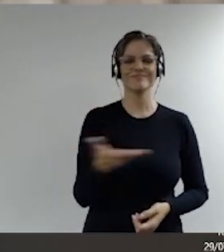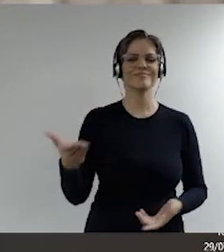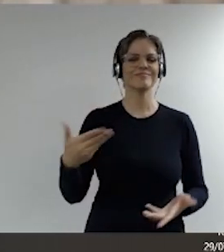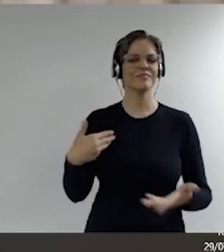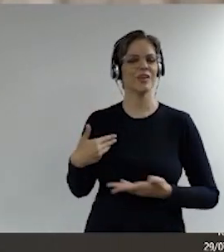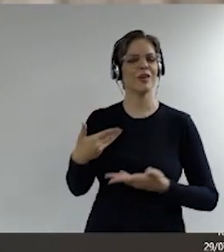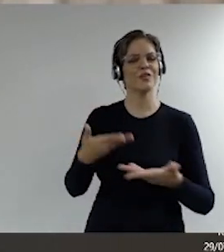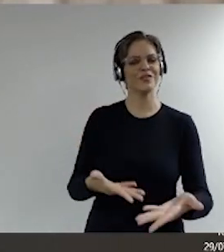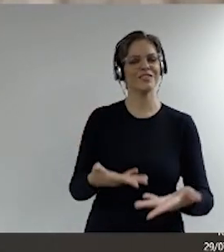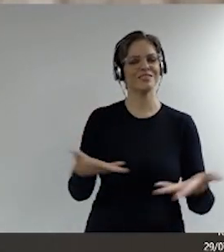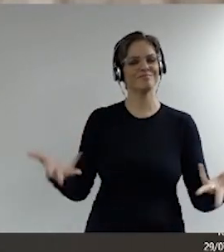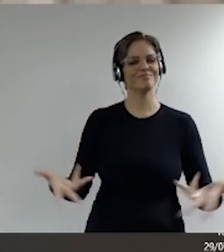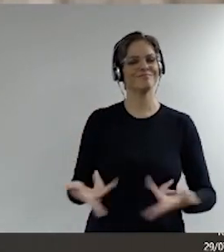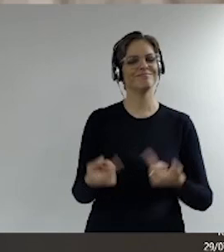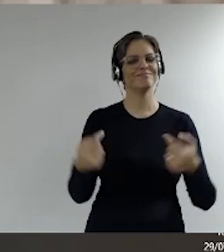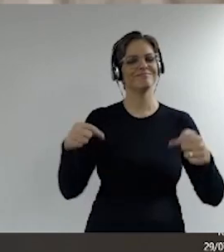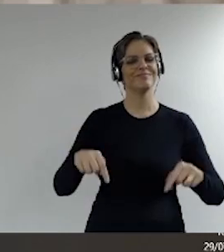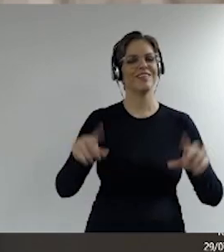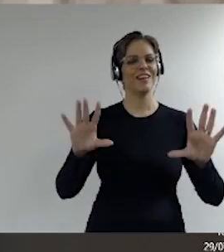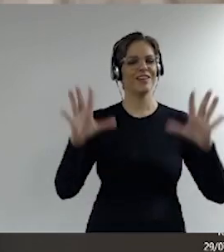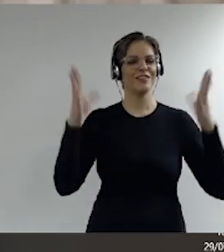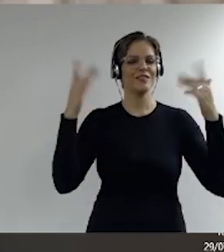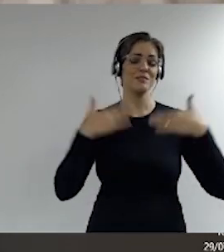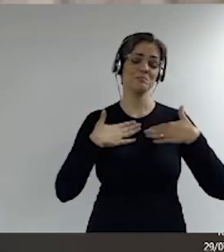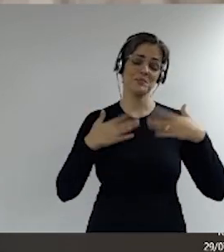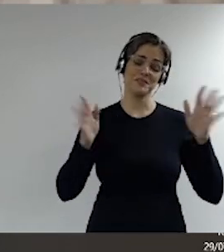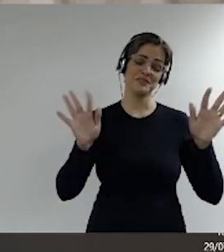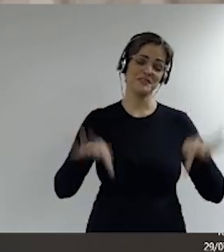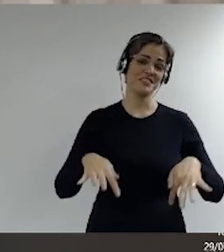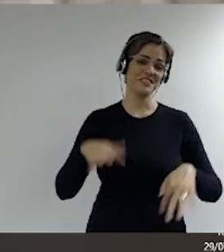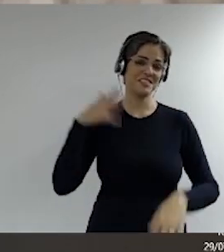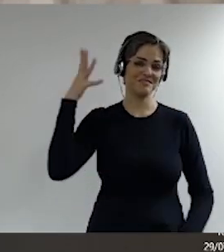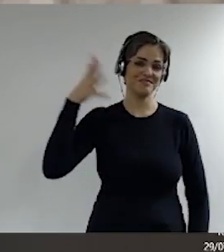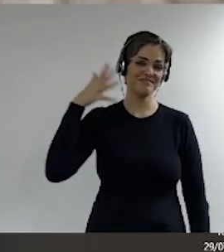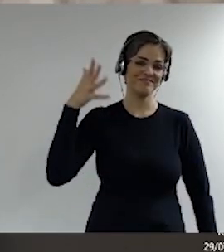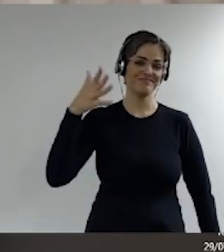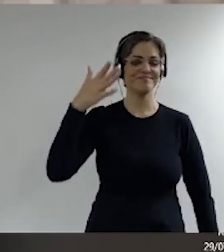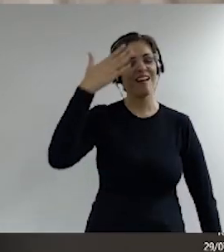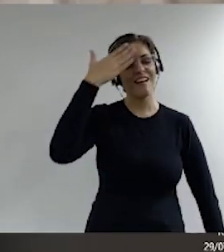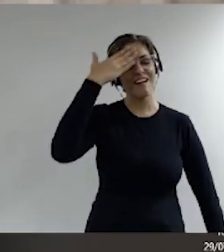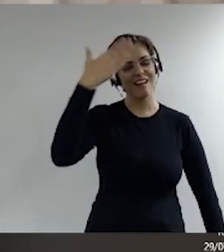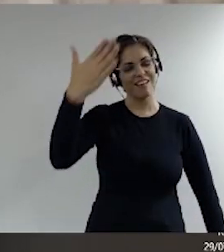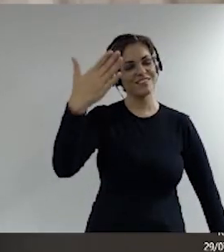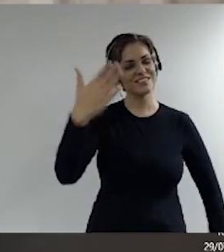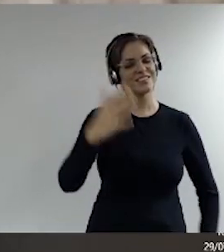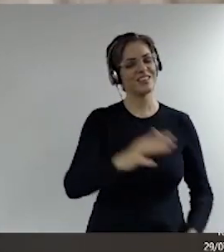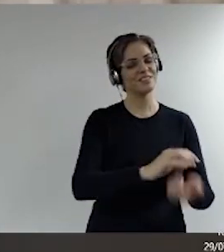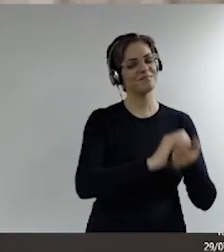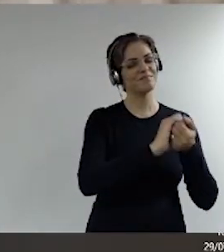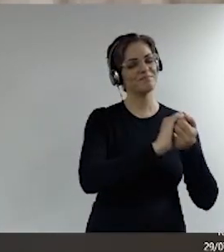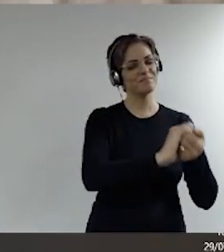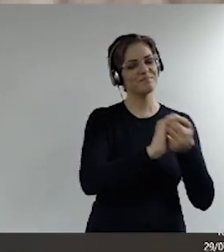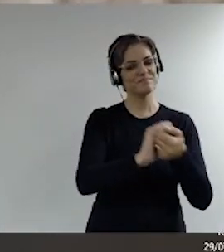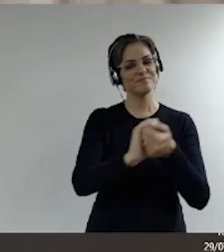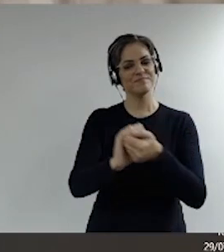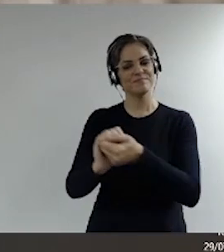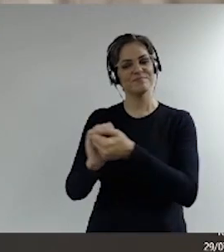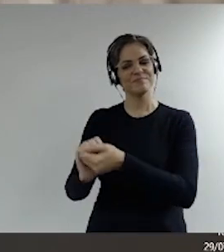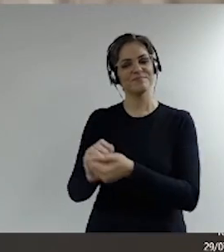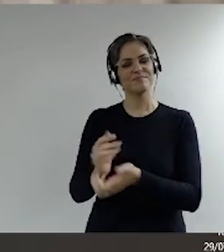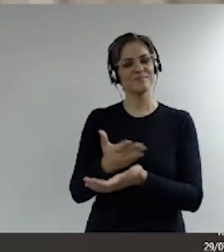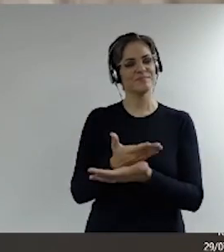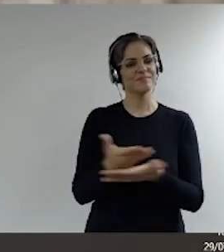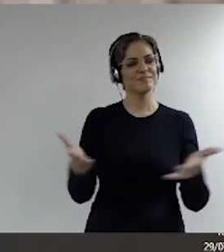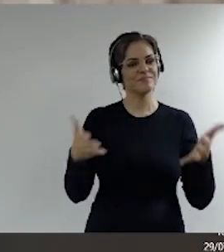participar desse brilhante evento, eu caminho para o encerramento, agradecendo e saudando os participantes deste momento, o querido